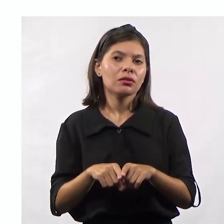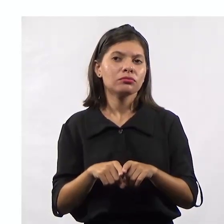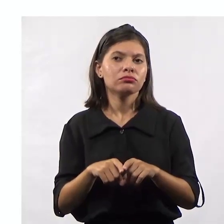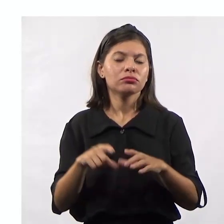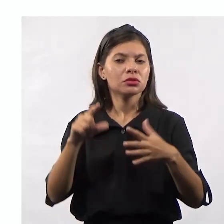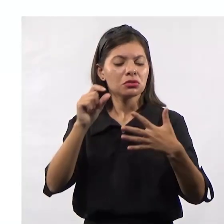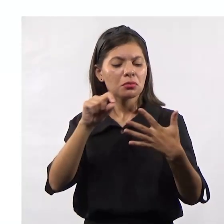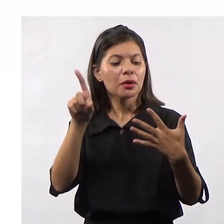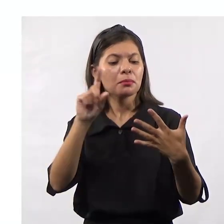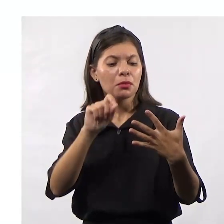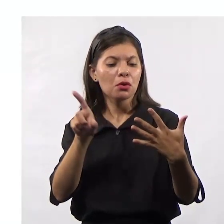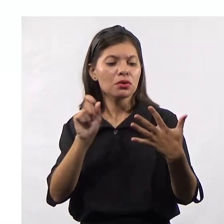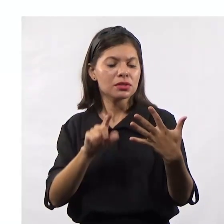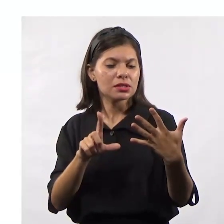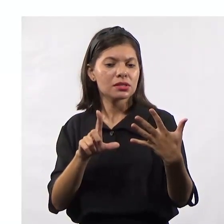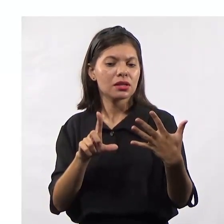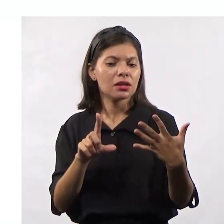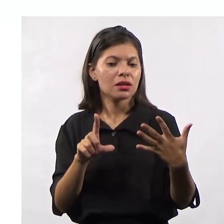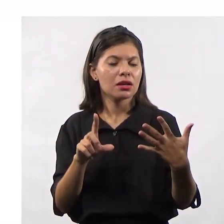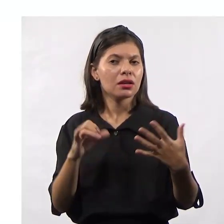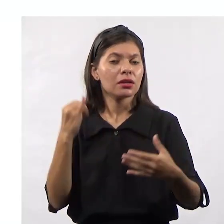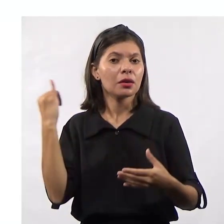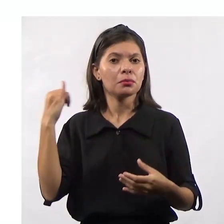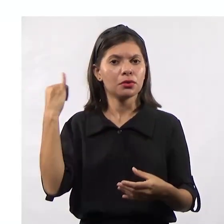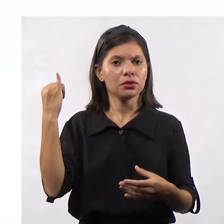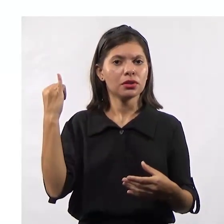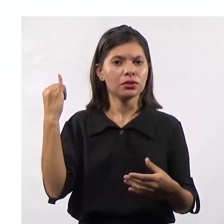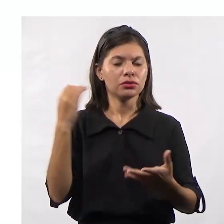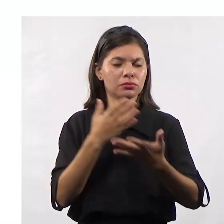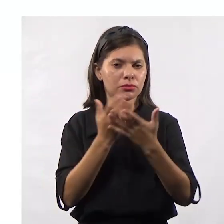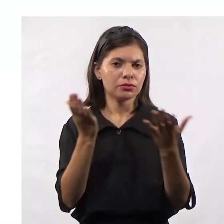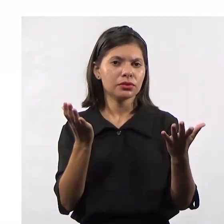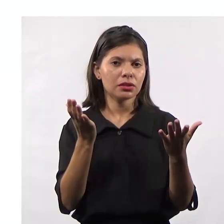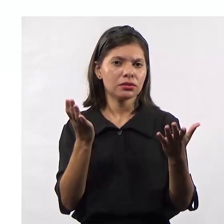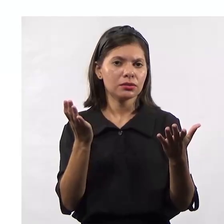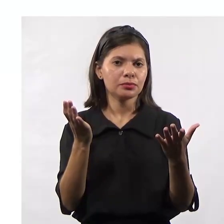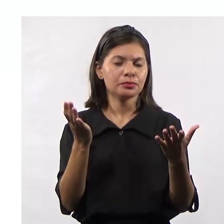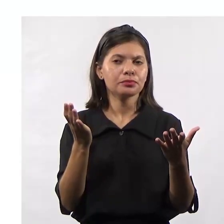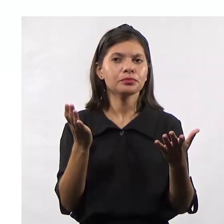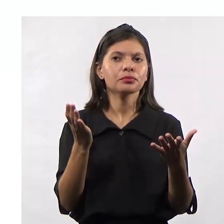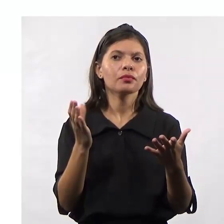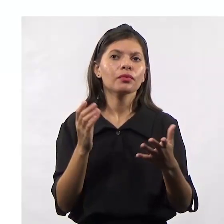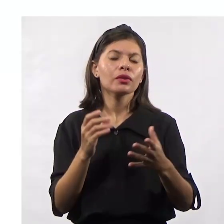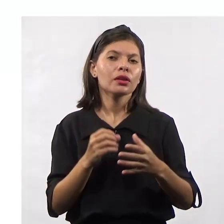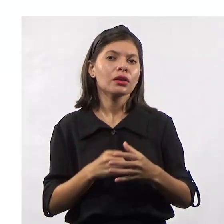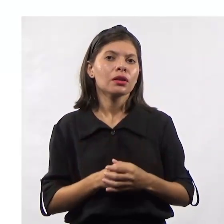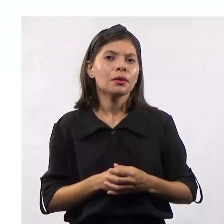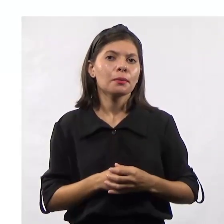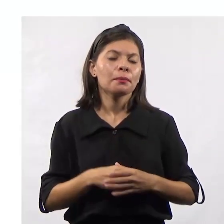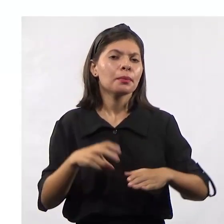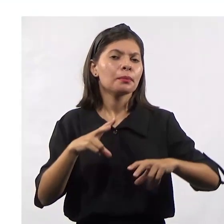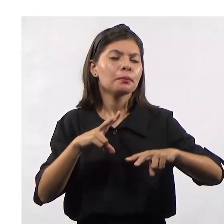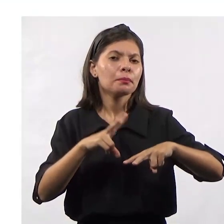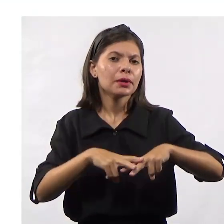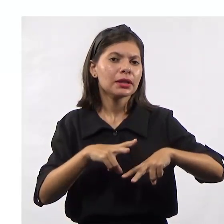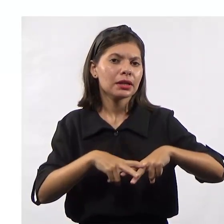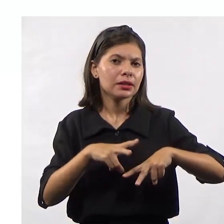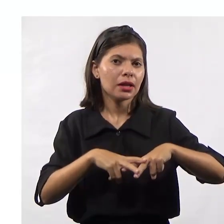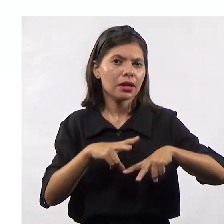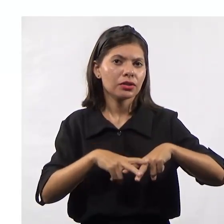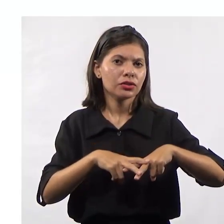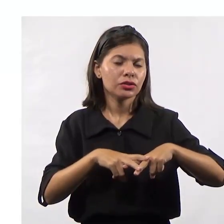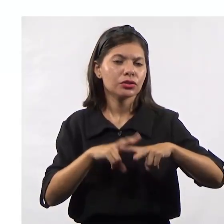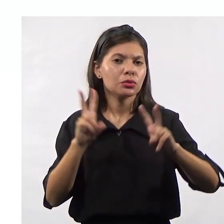tem uma hipótese que eu quero chamar a atenção de vocês, em termos de recursos administrativos. Então, quando se trata de